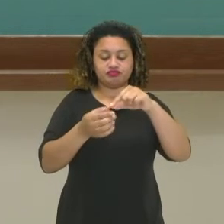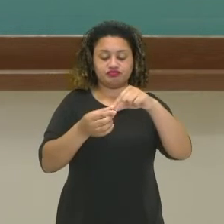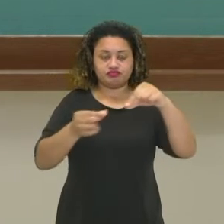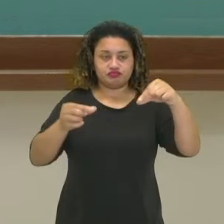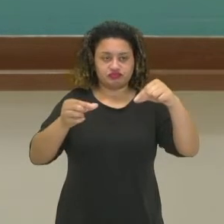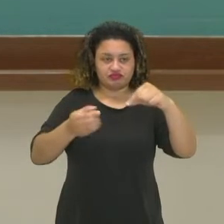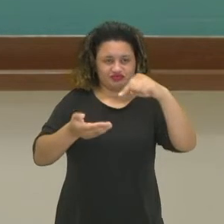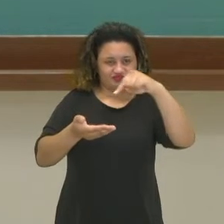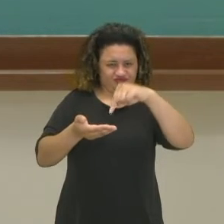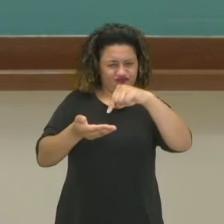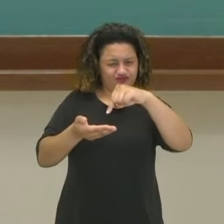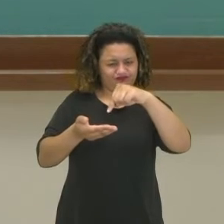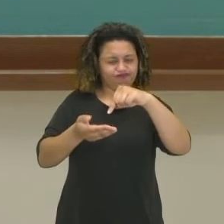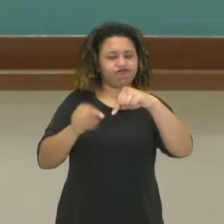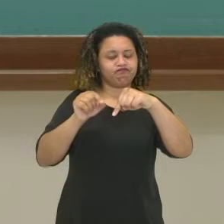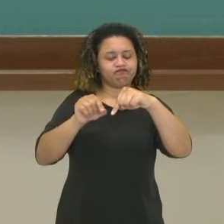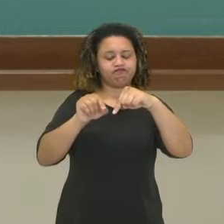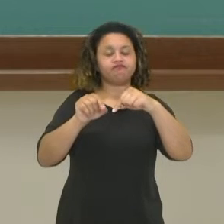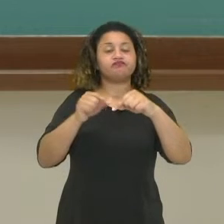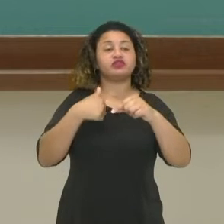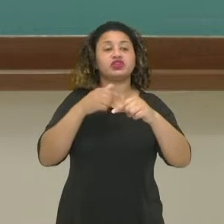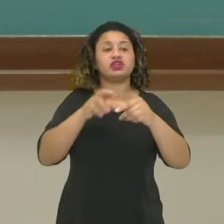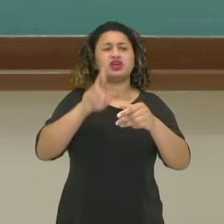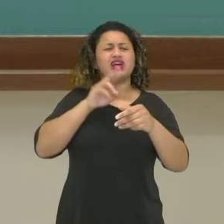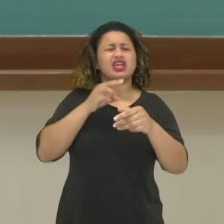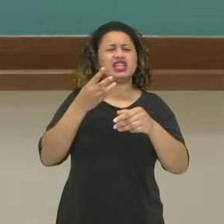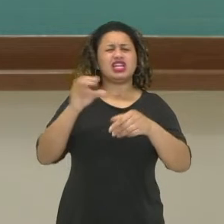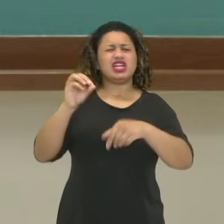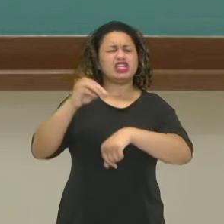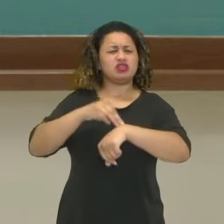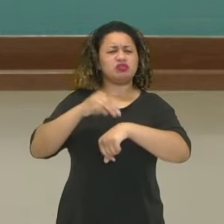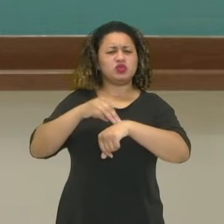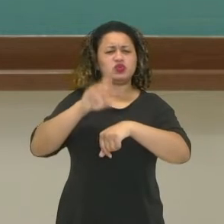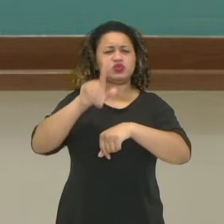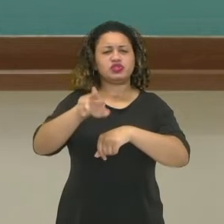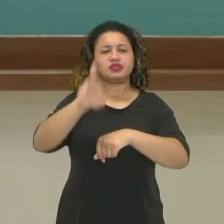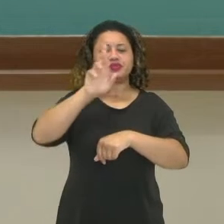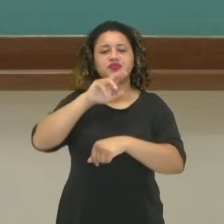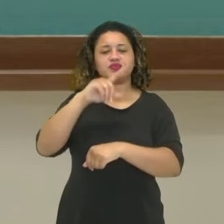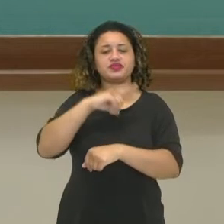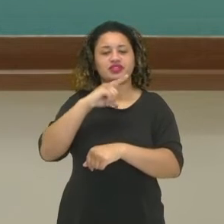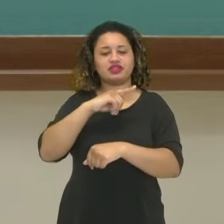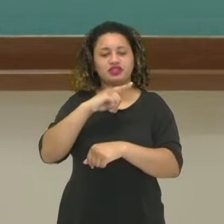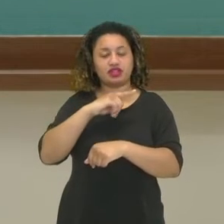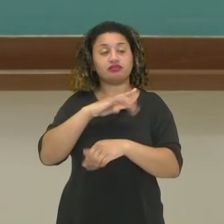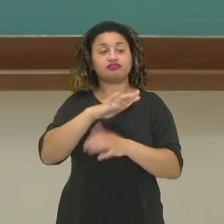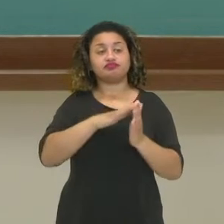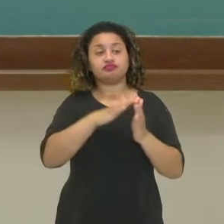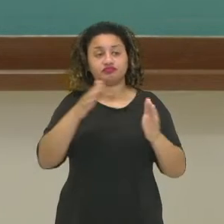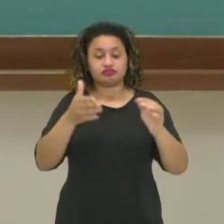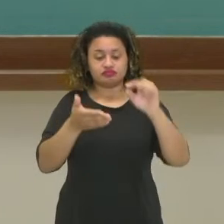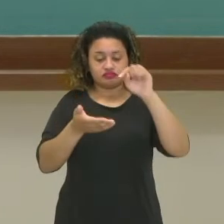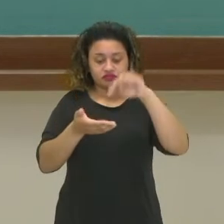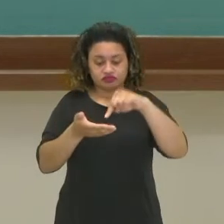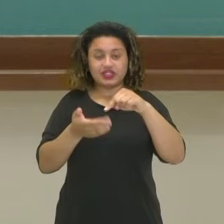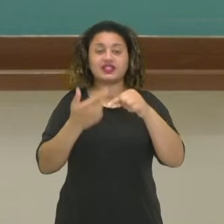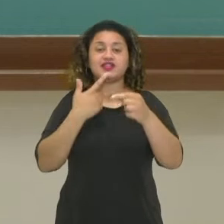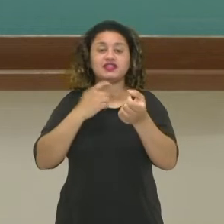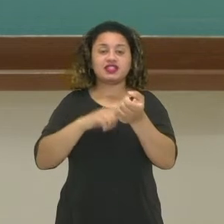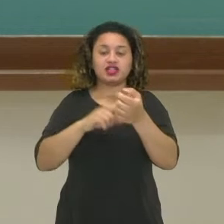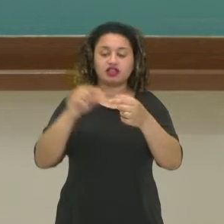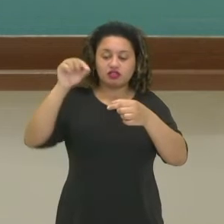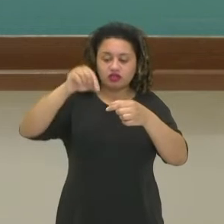plataforma e o resultado dele é em 30 minutos. Durante 15 minutos, o que acontece? Você colocou a gotinha do sangue, colocou